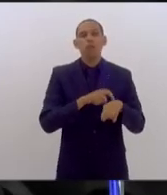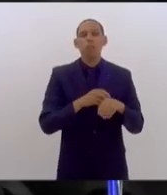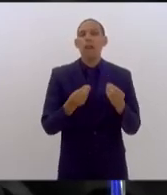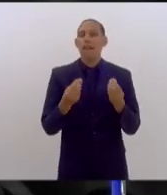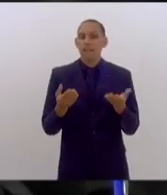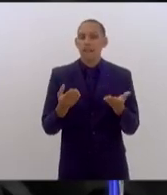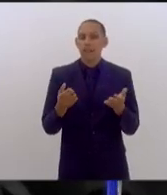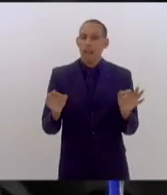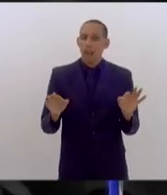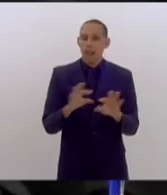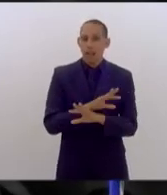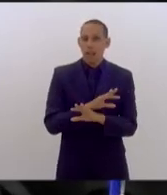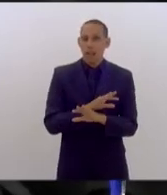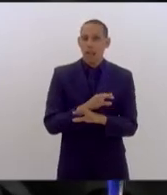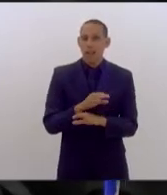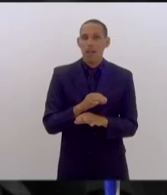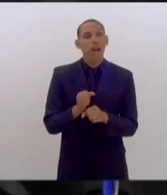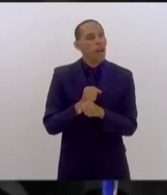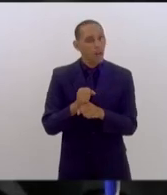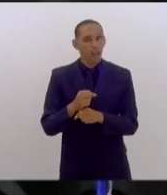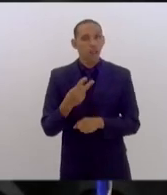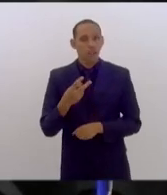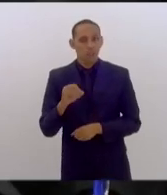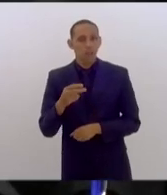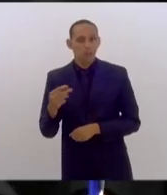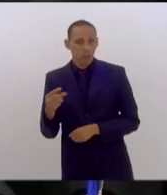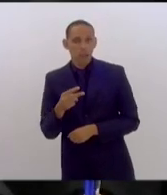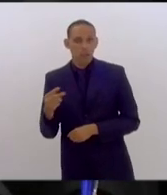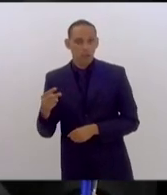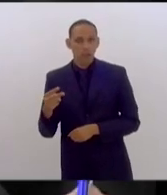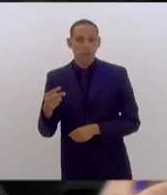ficar concluído em 2022